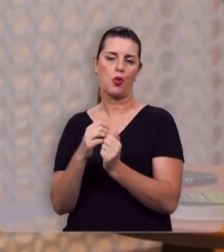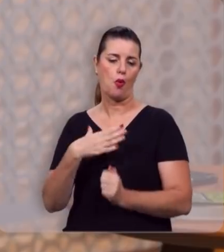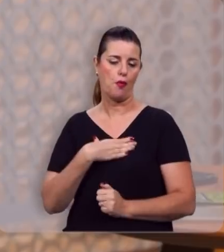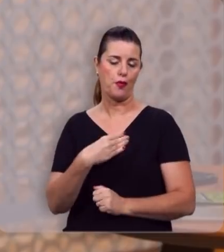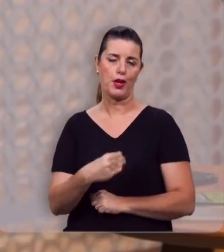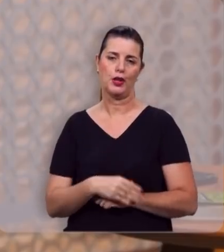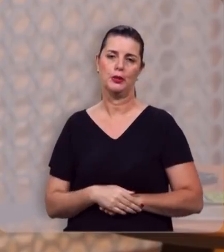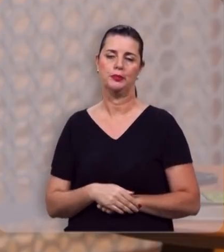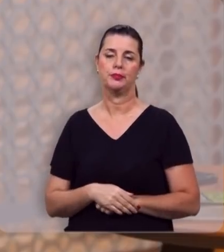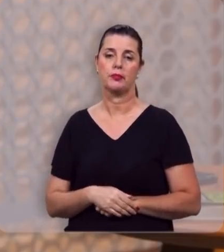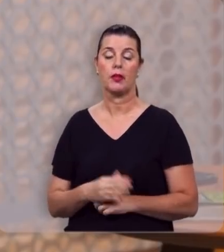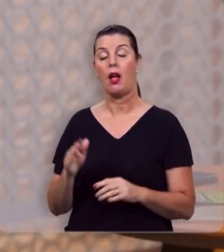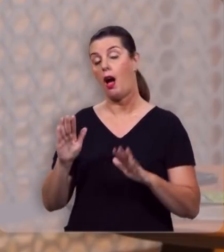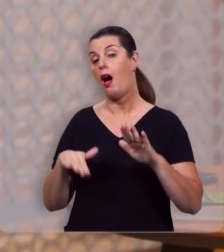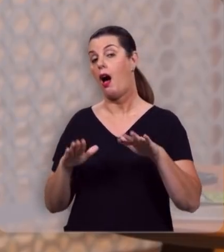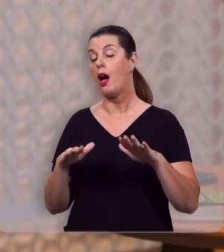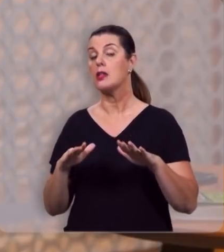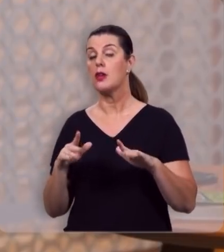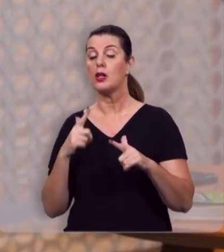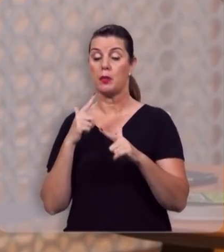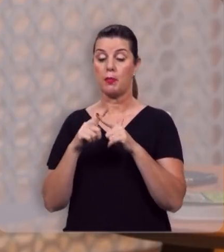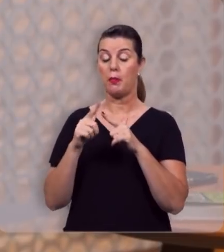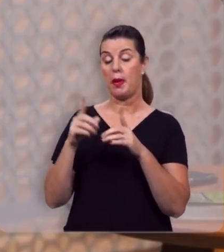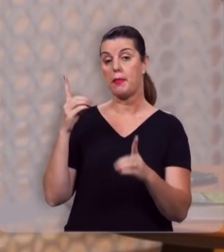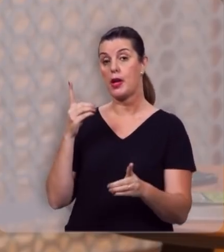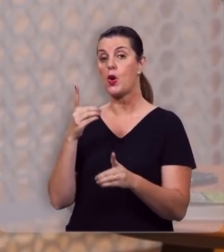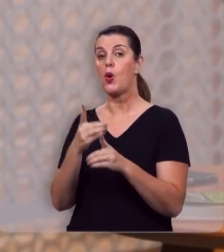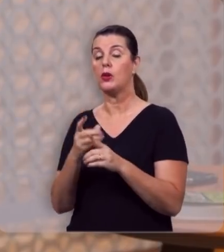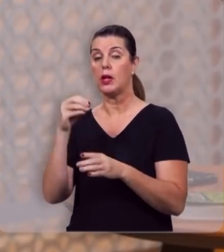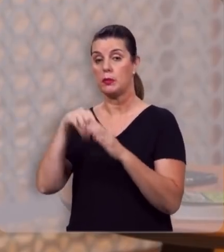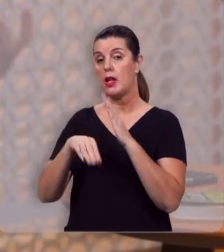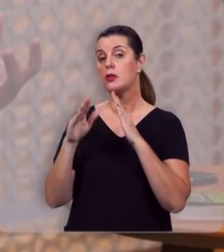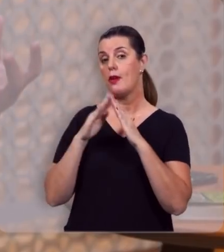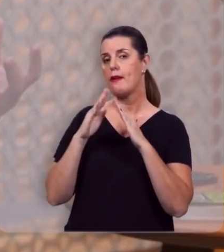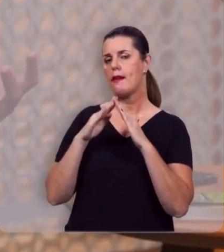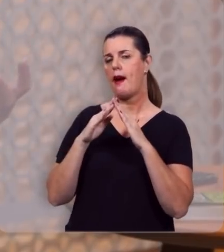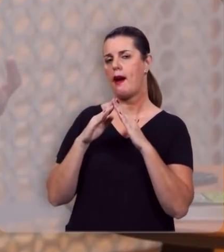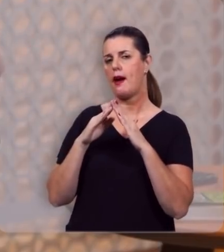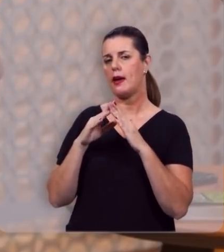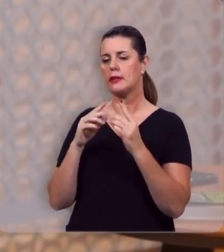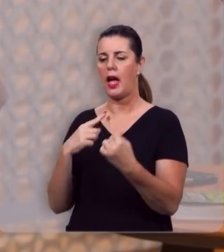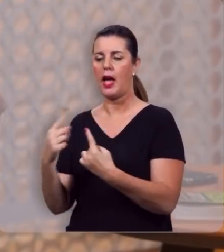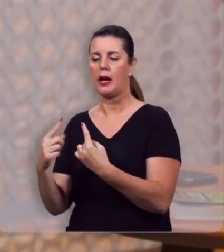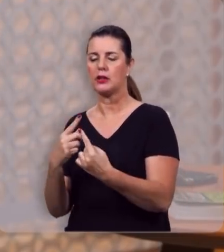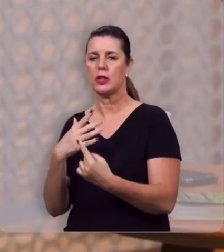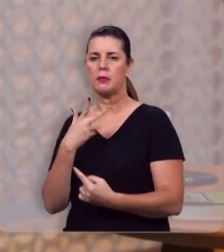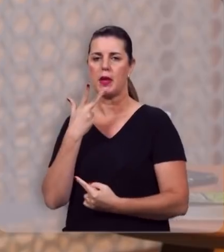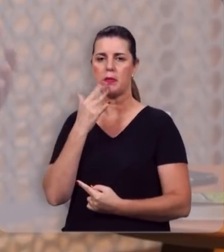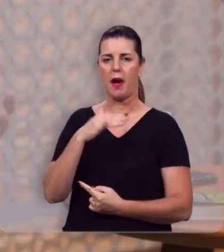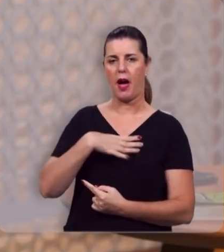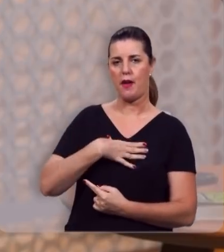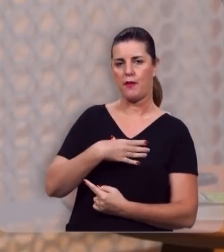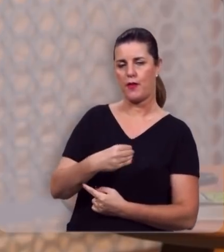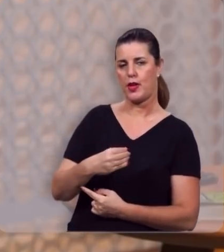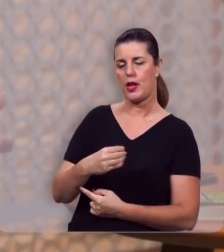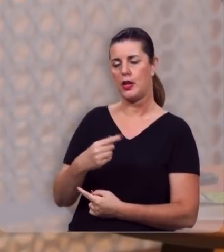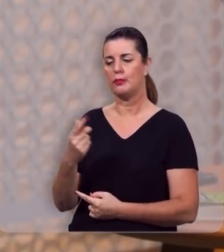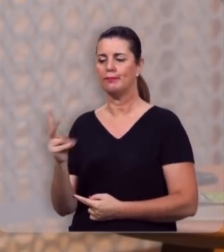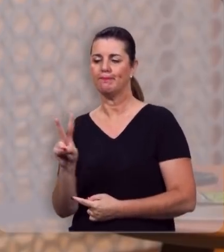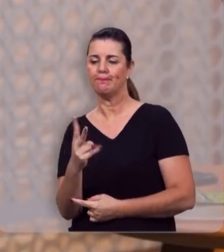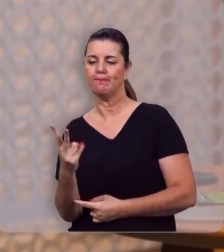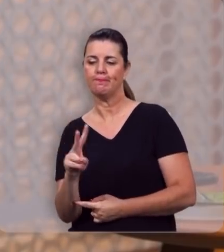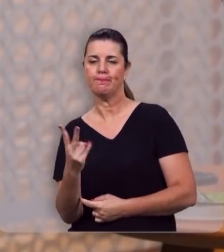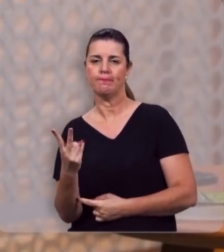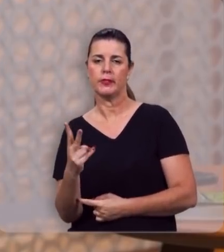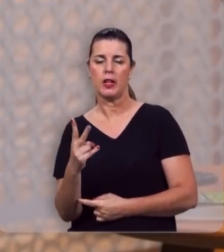relacionamentos familiares. Então, muitas vezes, o problema que nós encontramos dentro de casa, relacionamento entre pais e filhos, de uma parte e de outra,